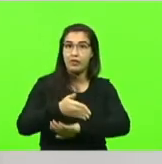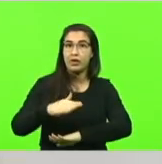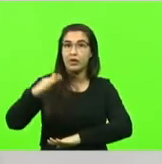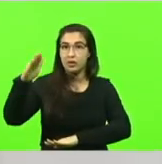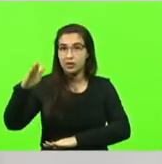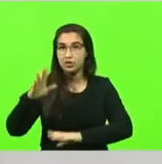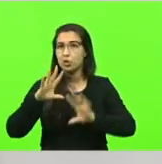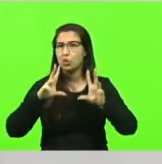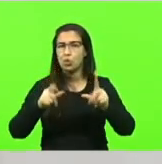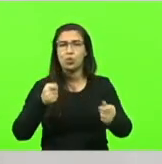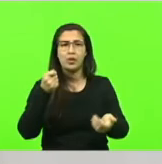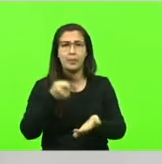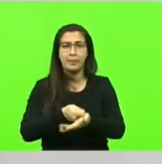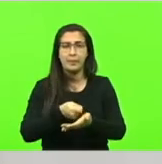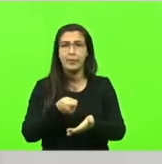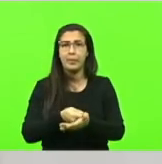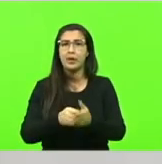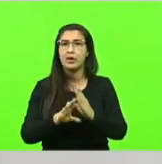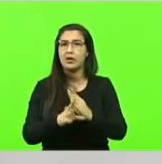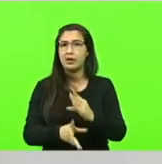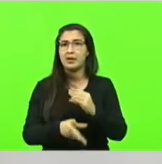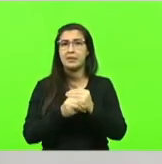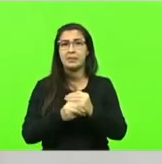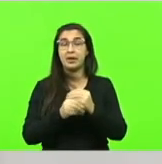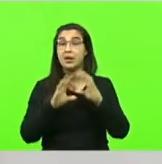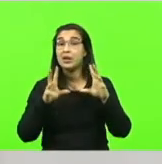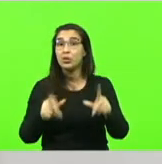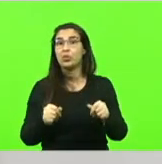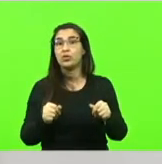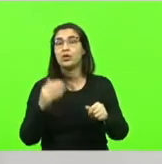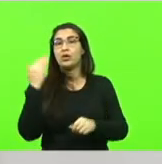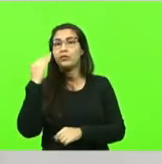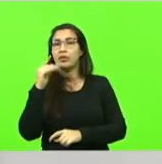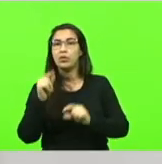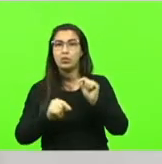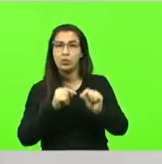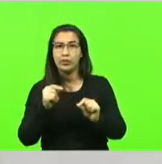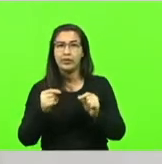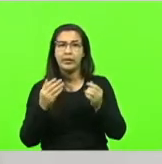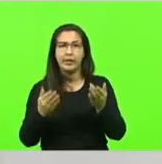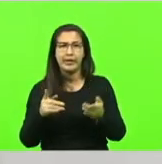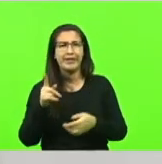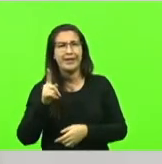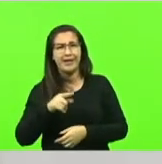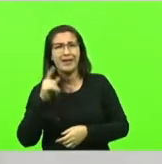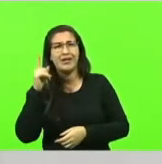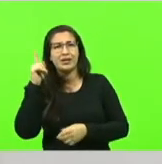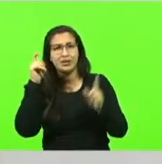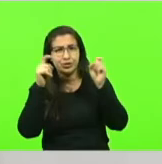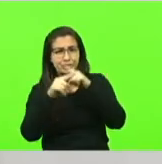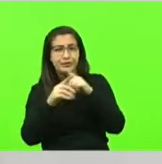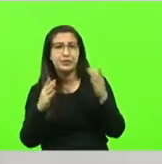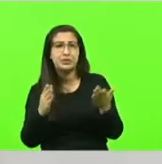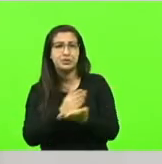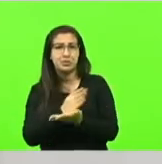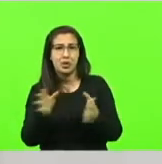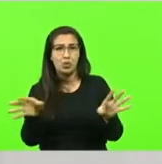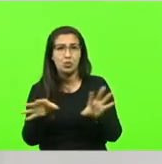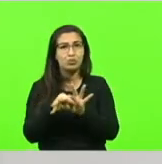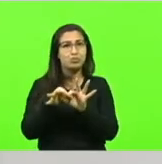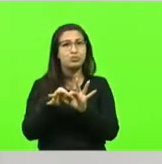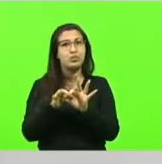as emendas, de fundo a fundo. Nós entendemos que os convênios são um pouco mais morosos, mas não precisa travar tanto,